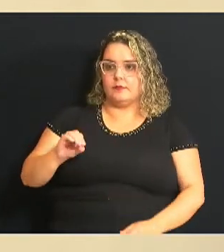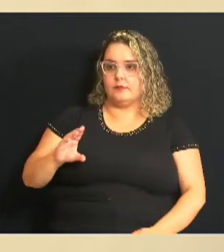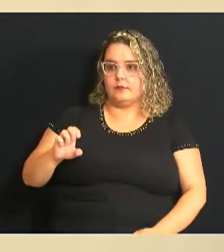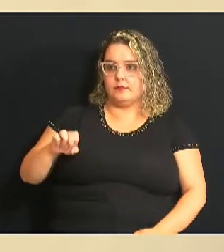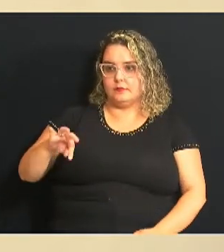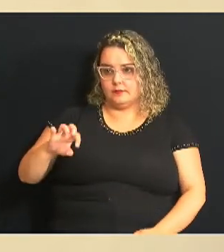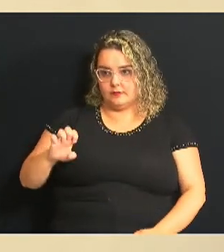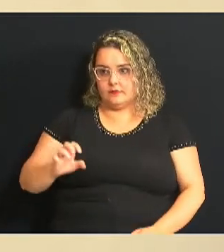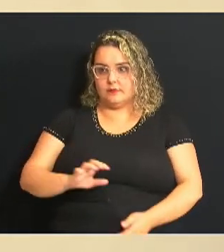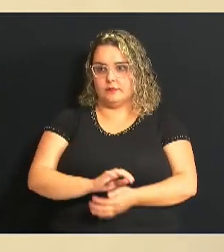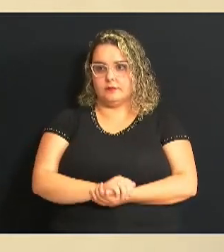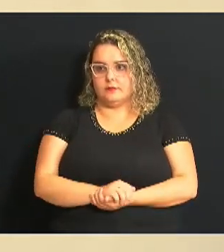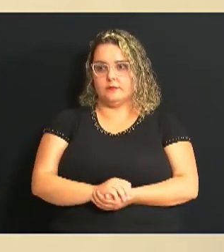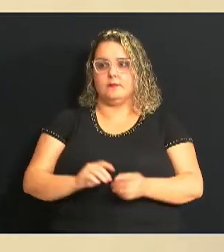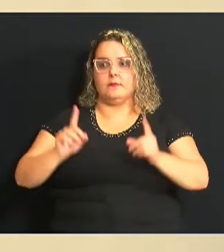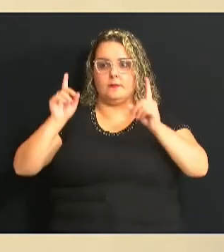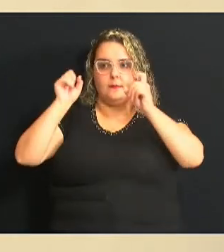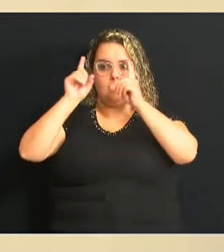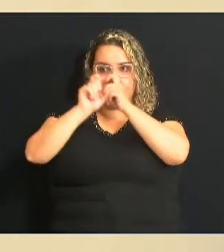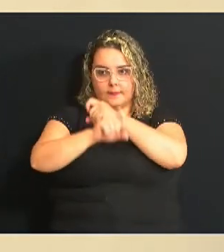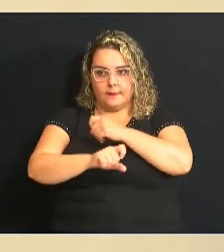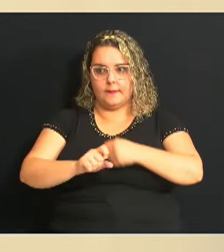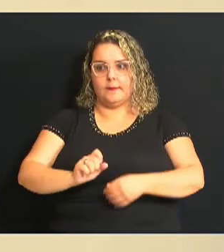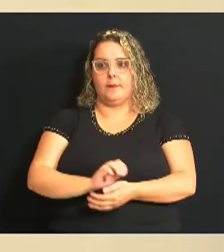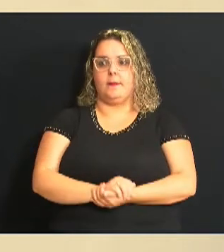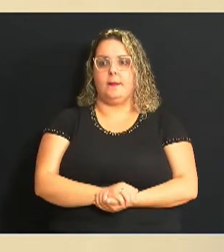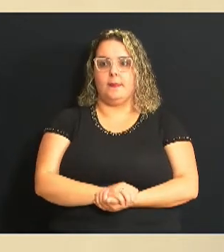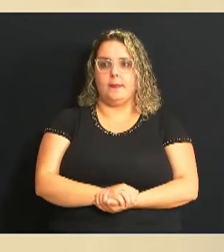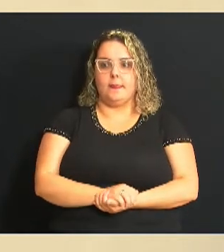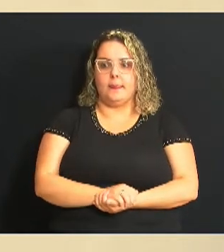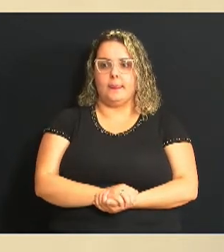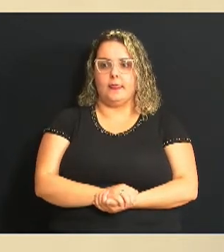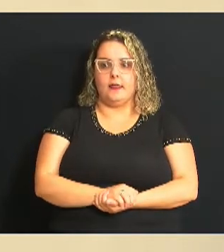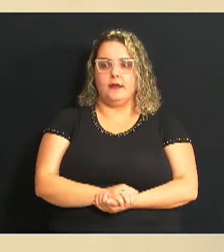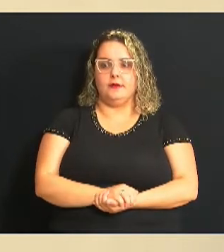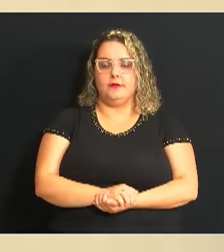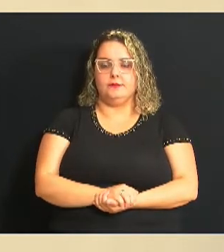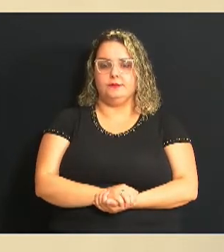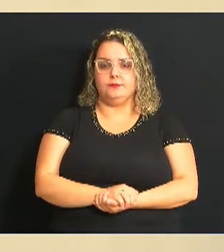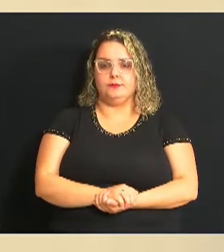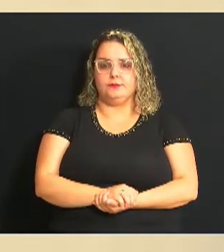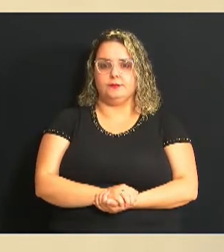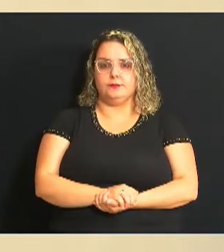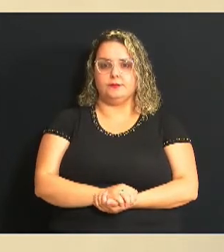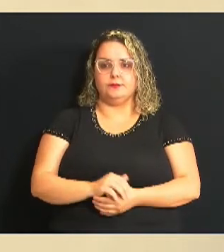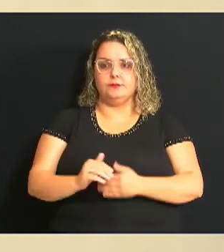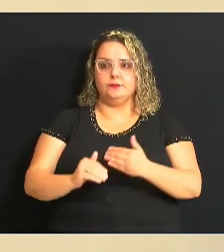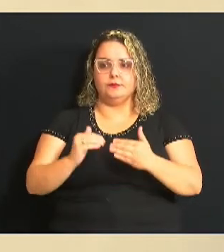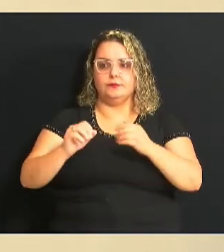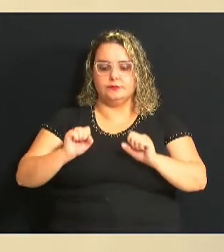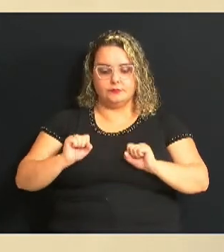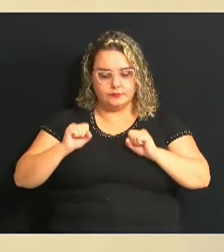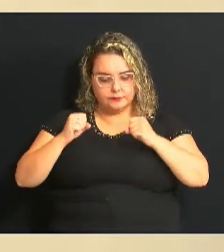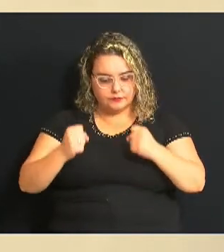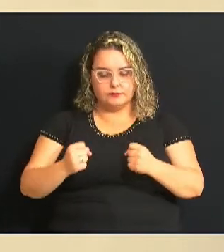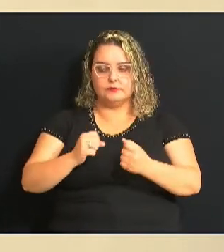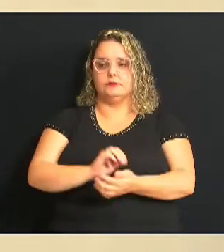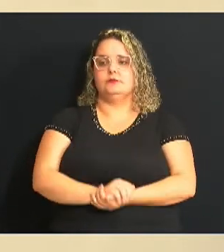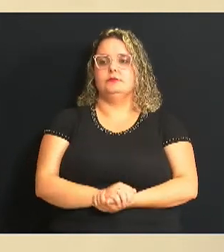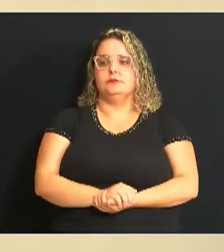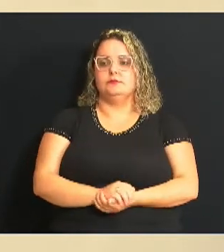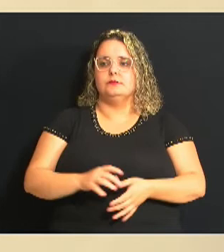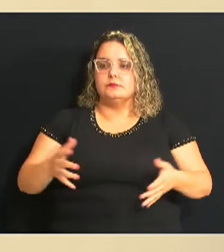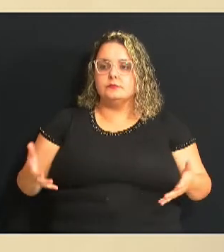carreira difícil, é uma carreira que é construída com muita dedicação, muito